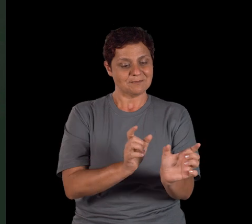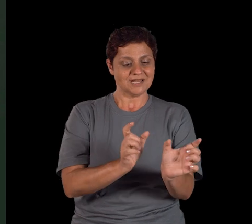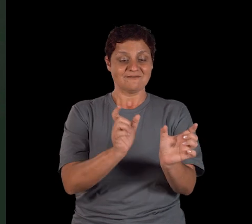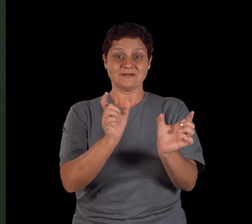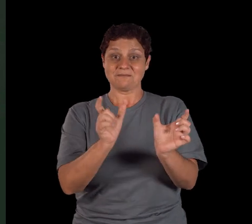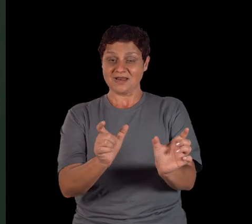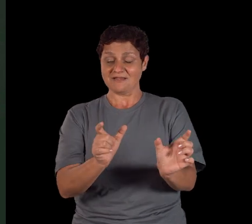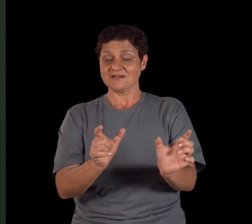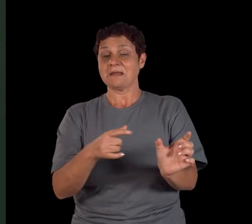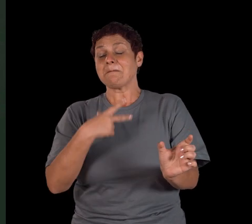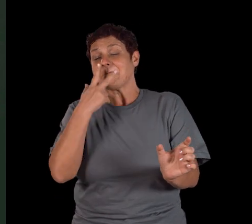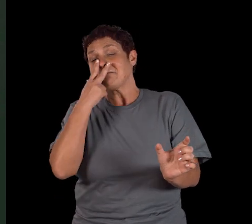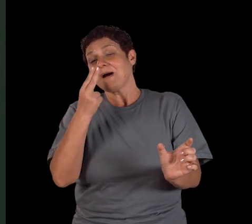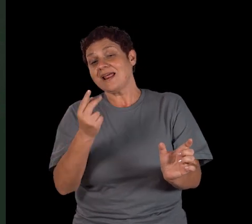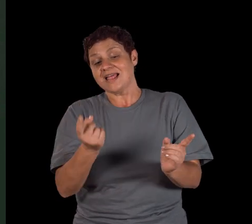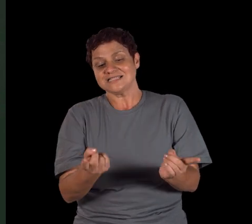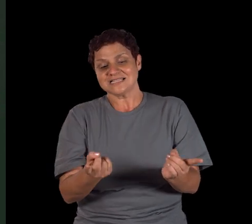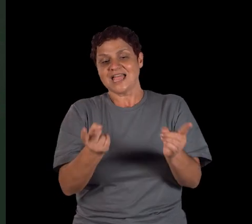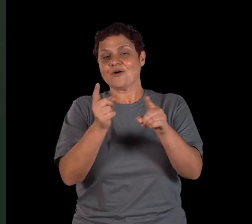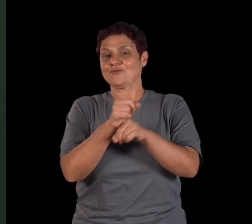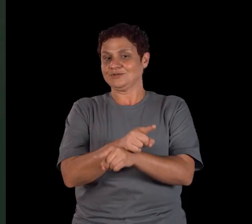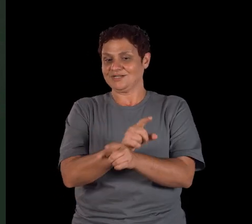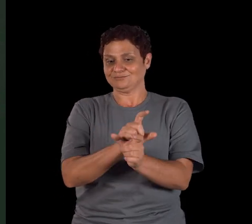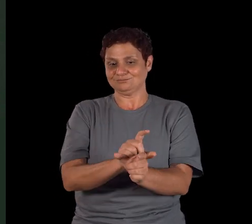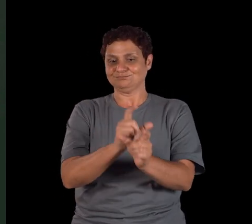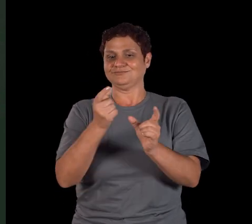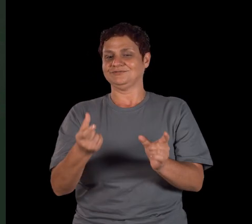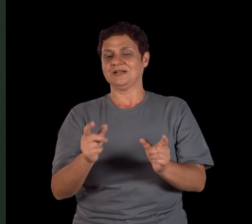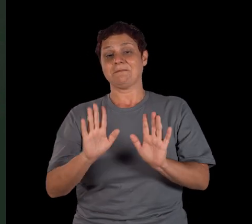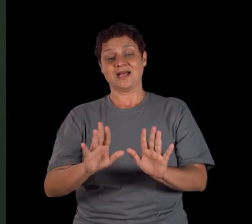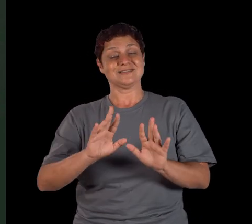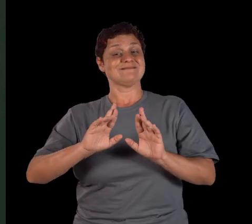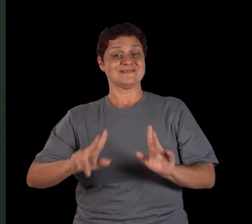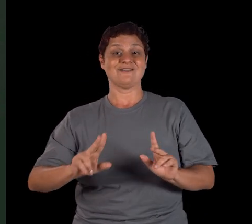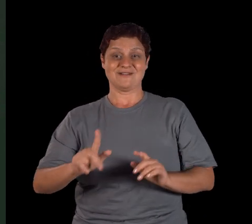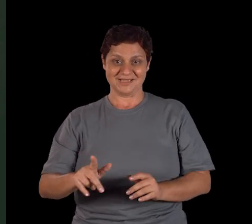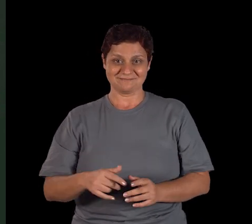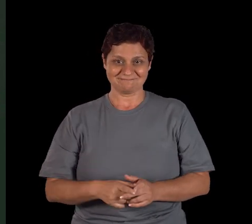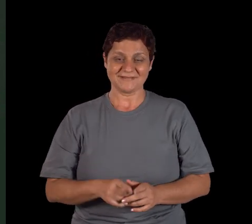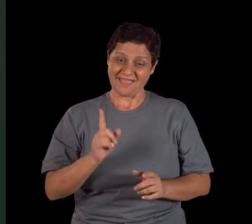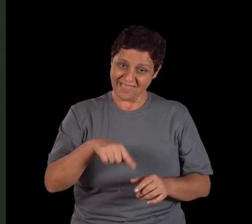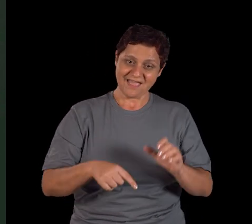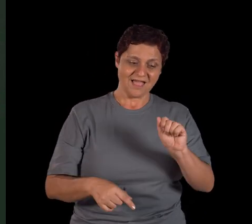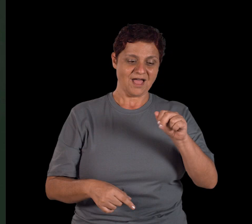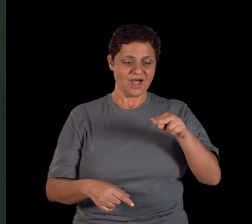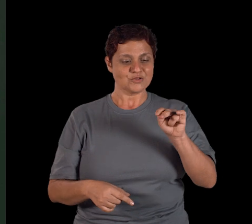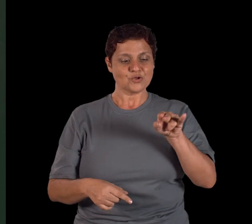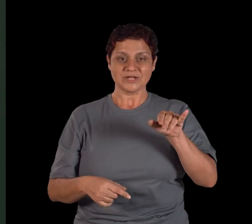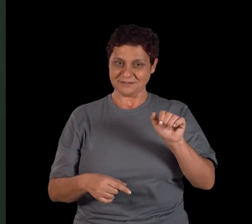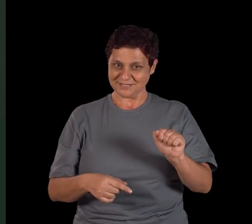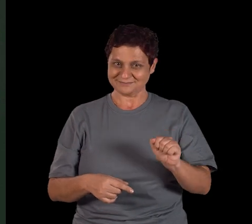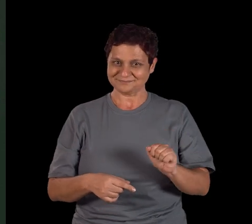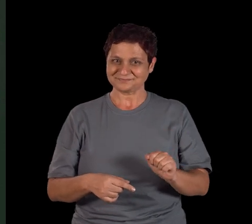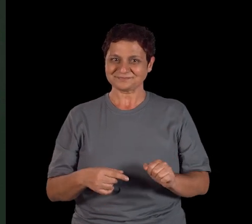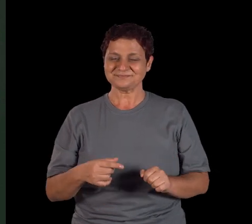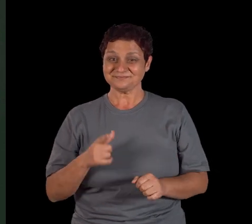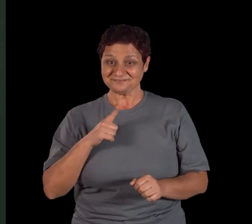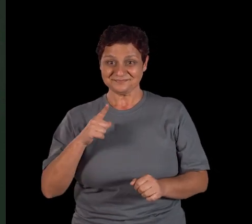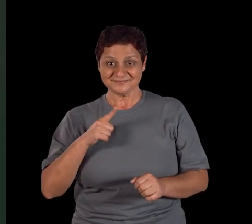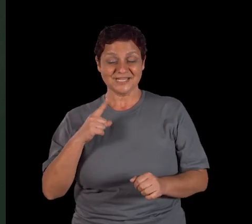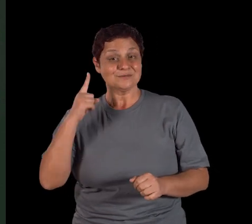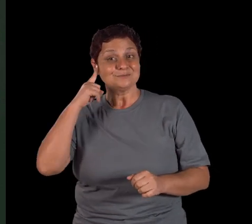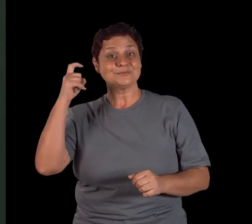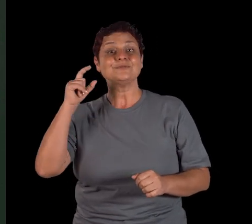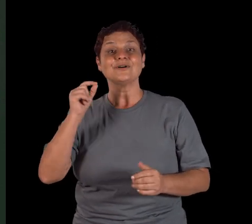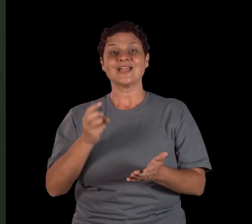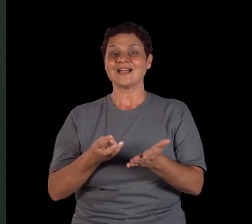de antônimos, mesmo com palavras que não sejam antônimas, então eu tenho uma relação de antonímia. Vocês ouviram? É